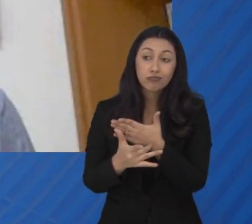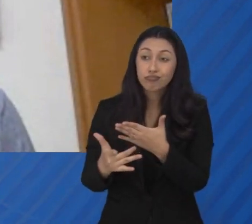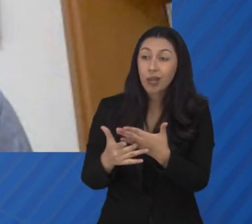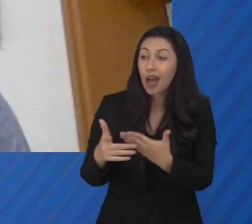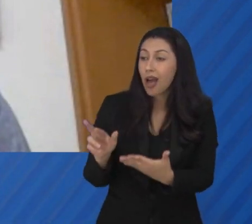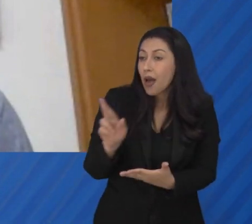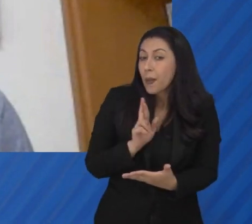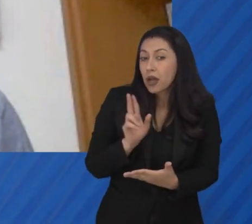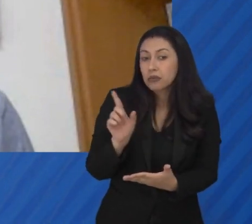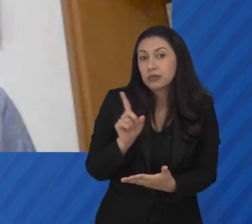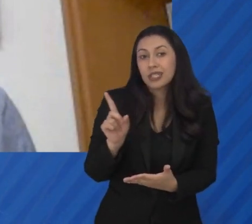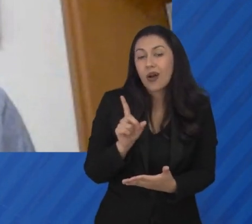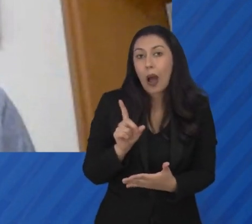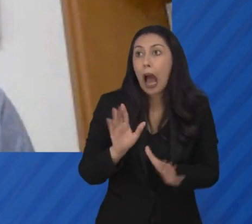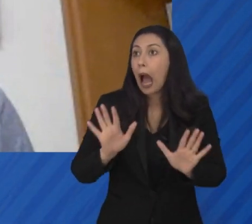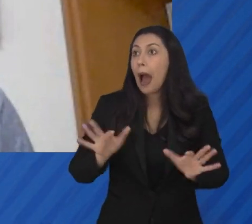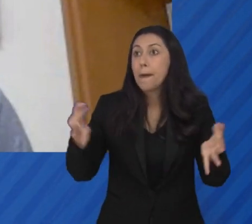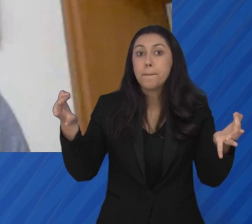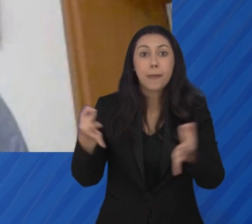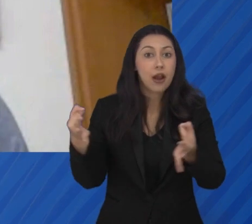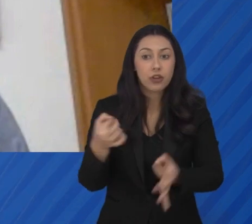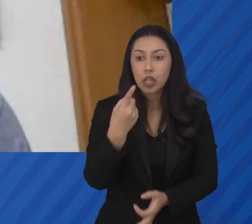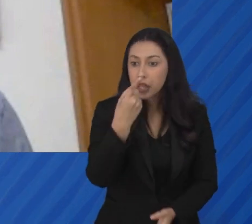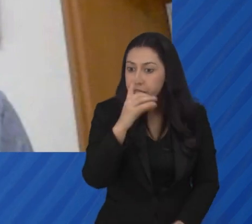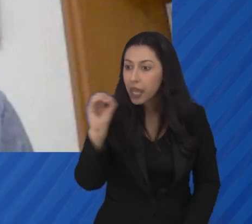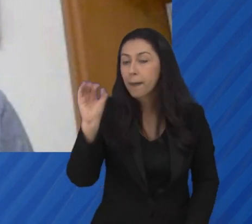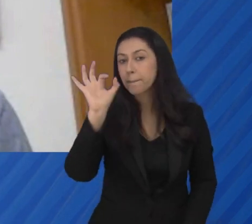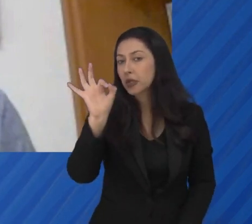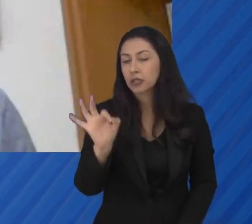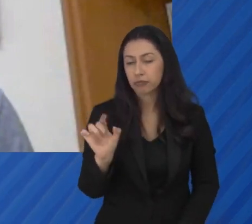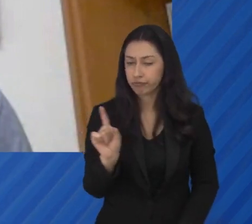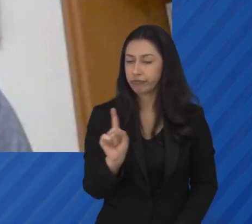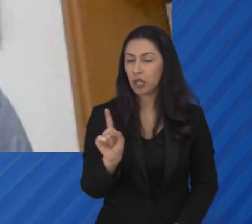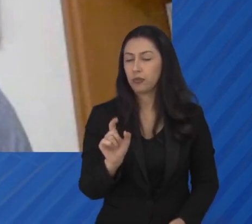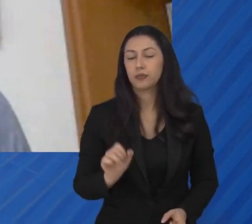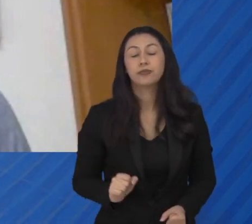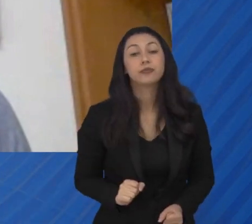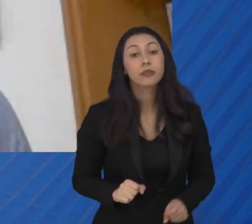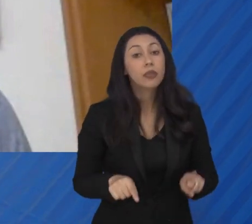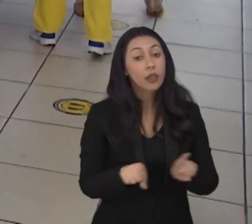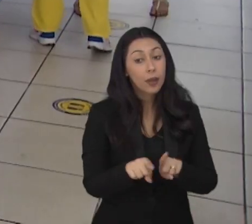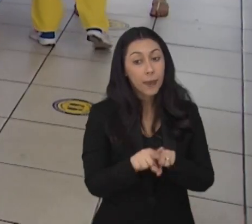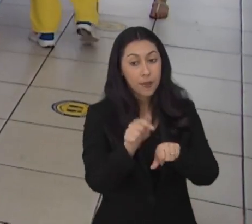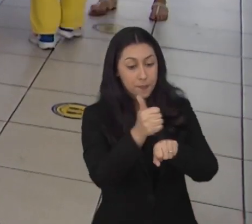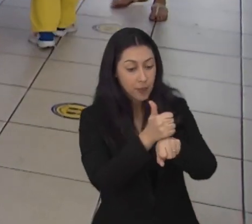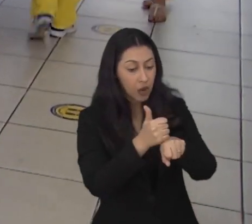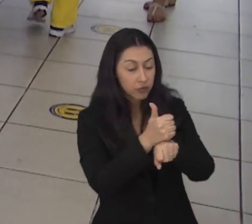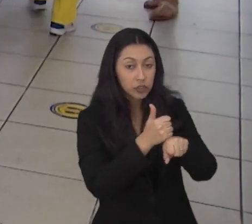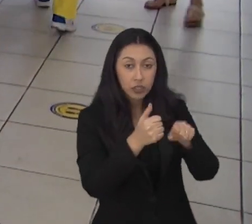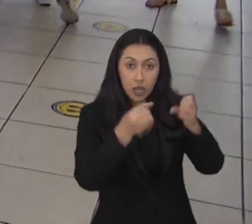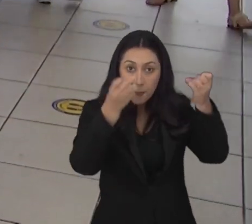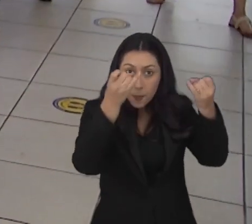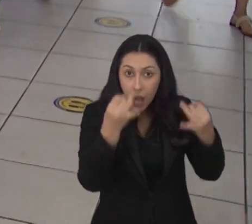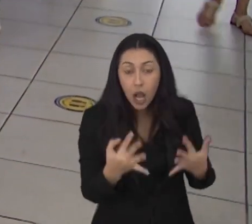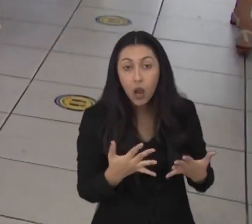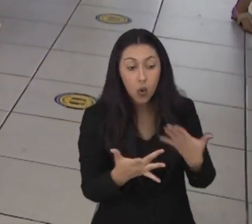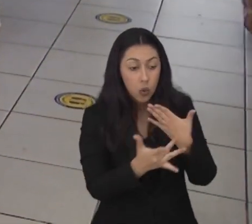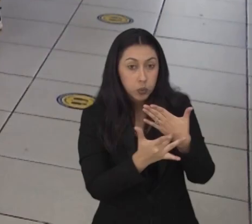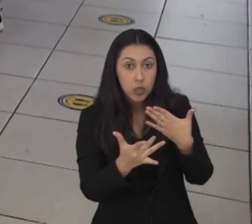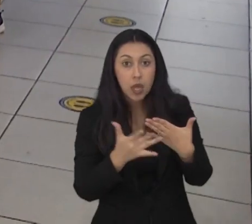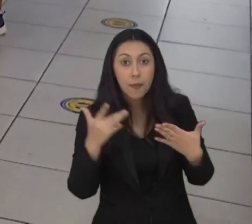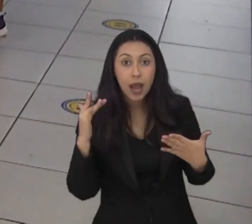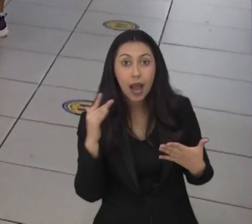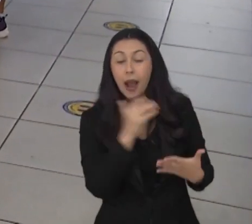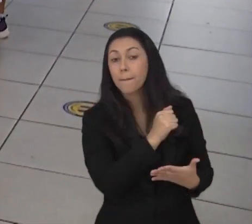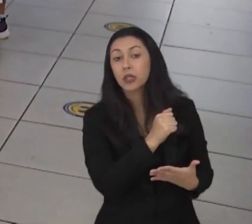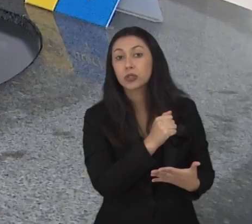o teste negativo, ele não exclui totalmente que aquilo pode ser uma dengue. Ainda de acordo com os especialistas, os